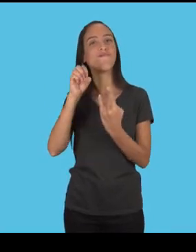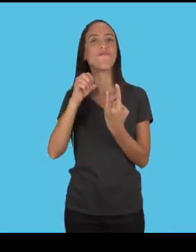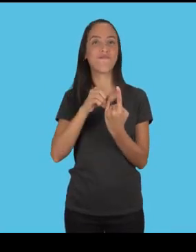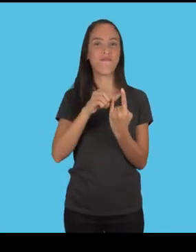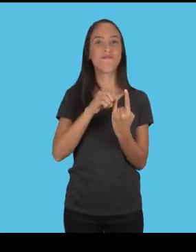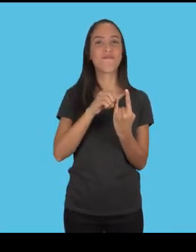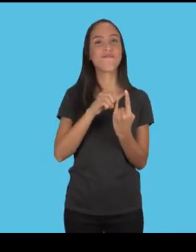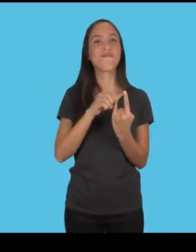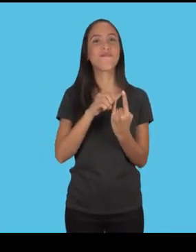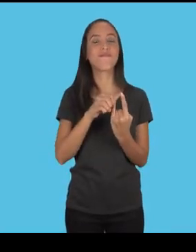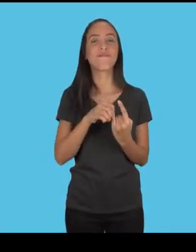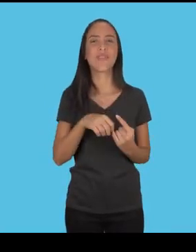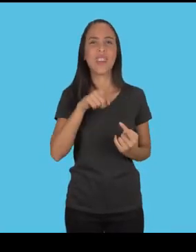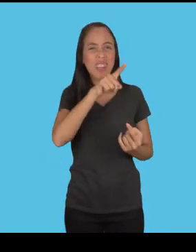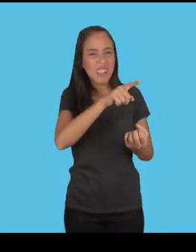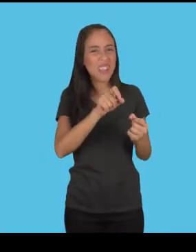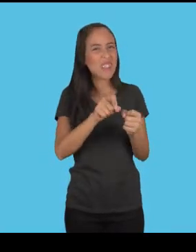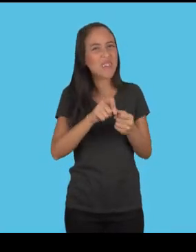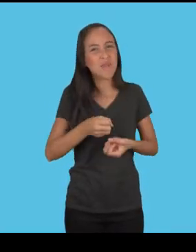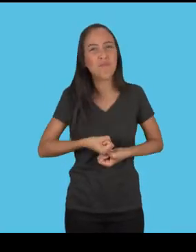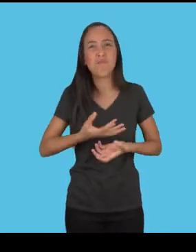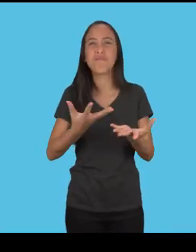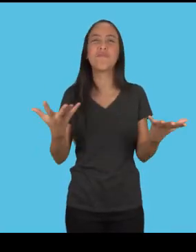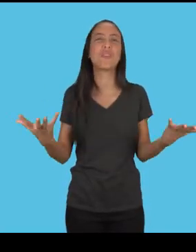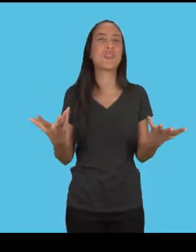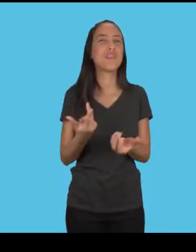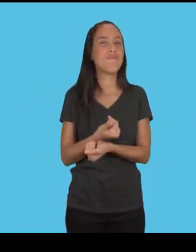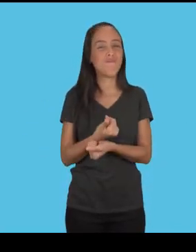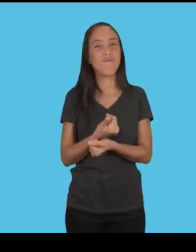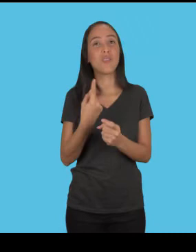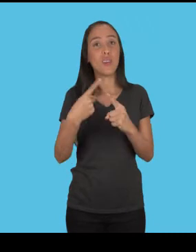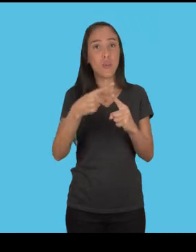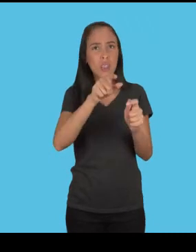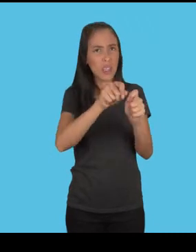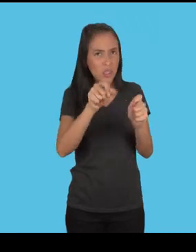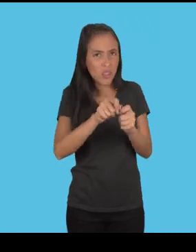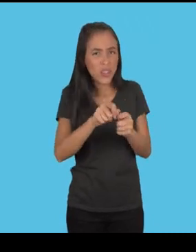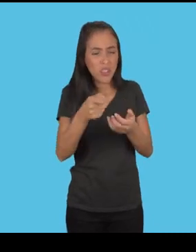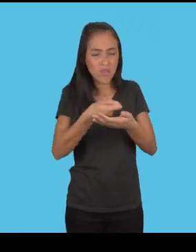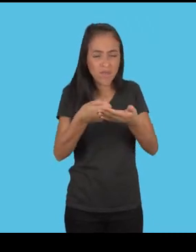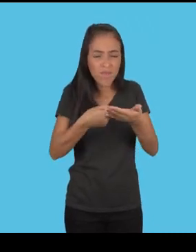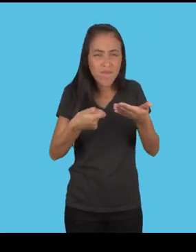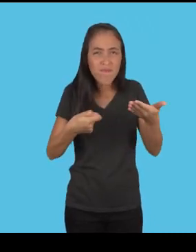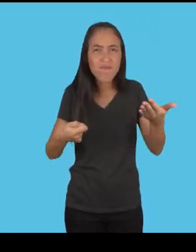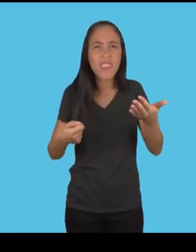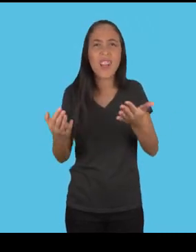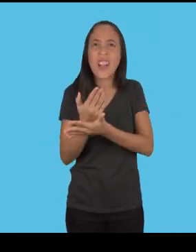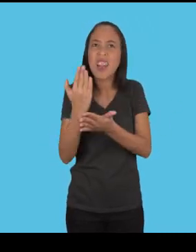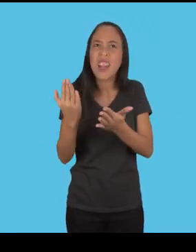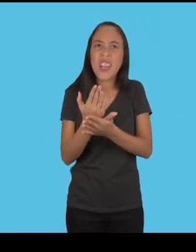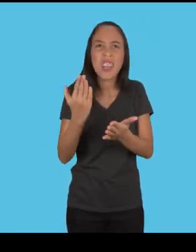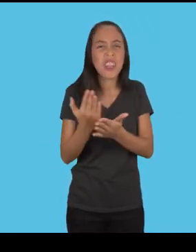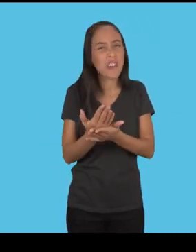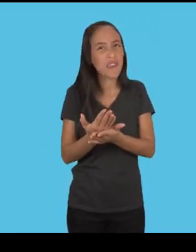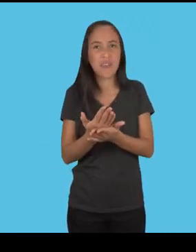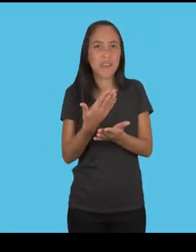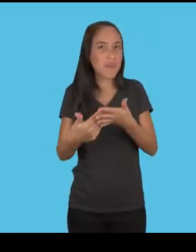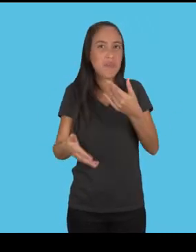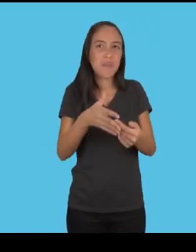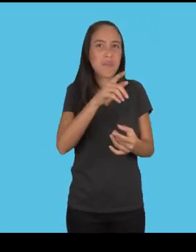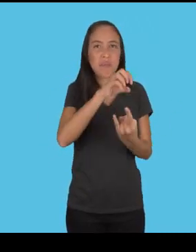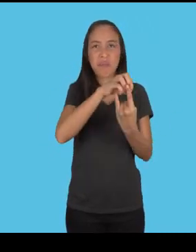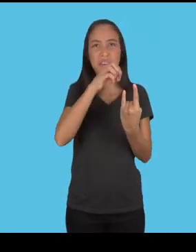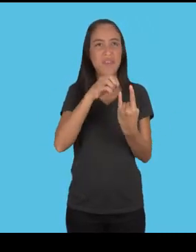diria, enorme. A maior contribuição, além dos livros, que isso independe da posição dele na Fiocruz,